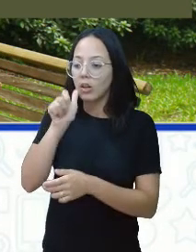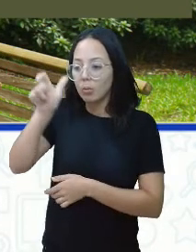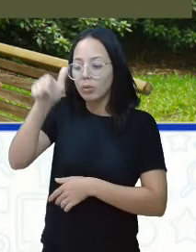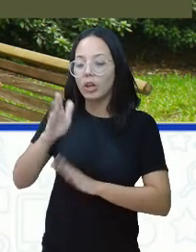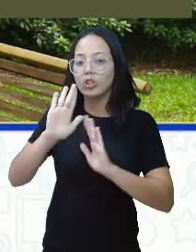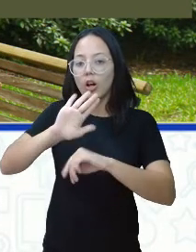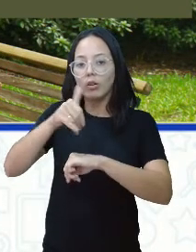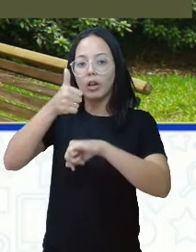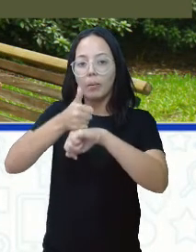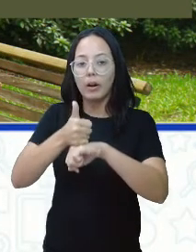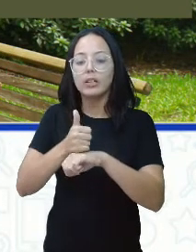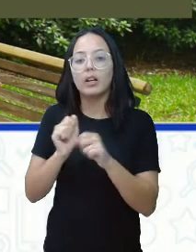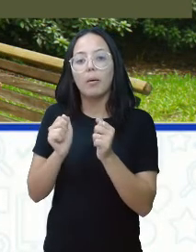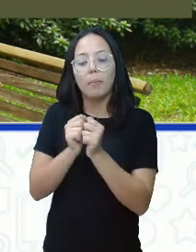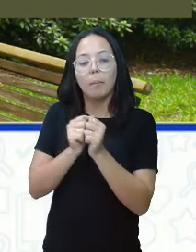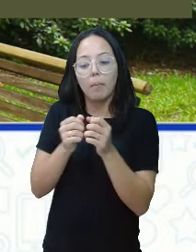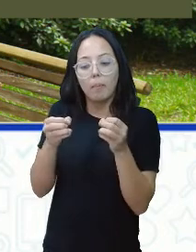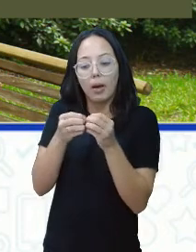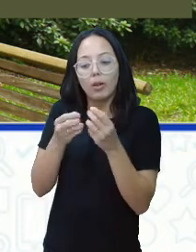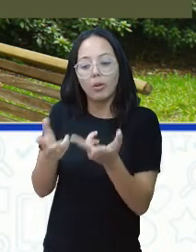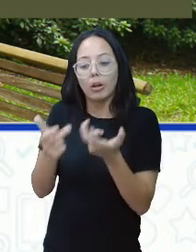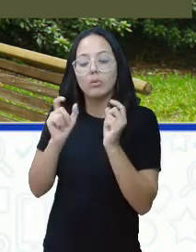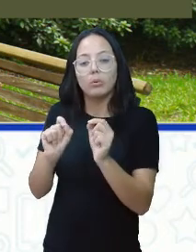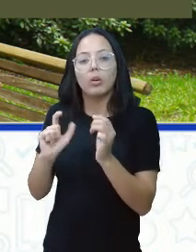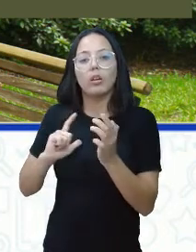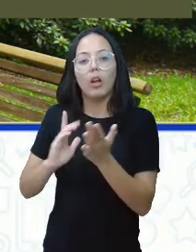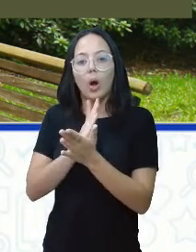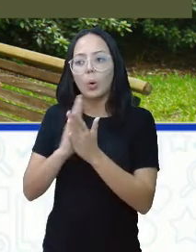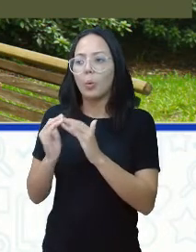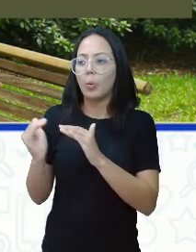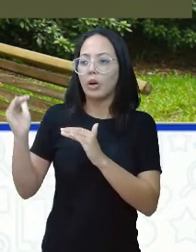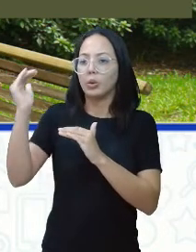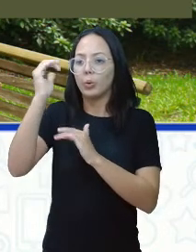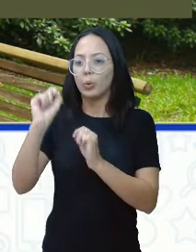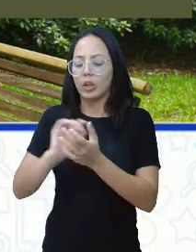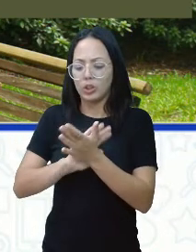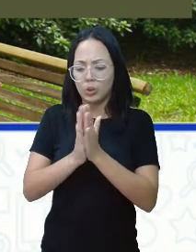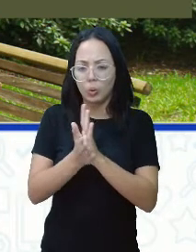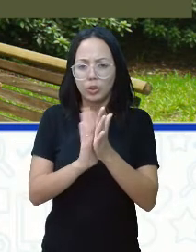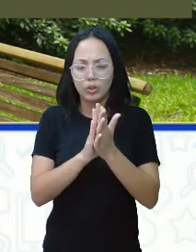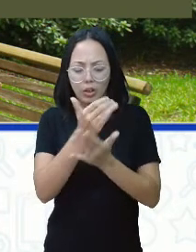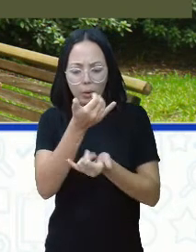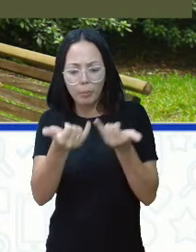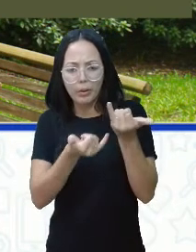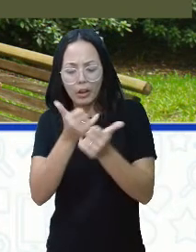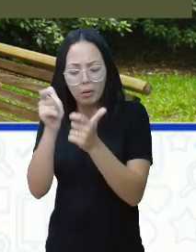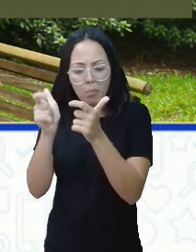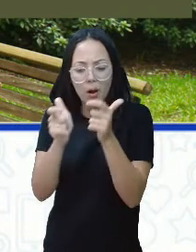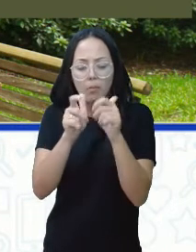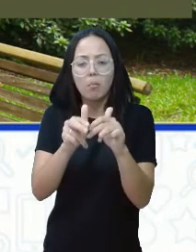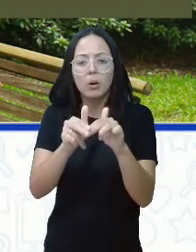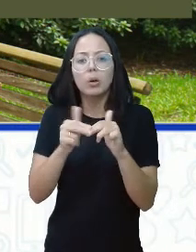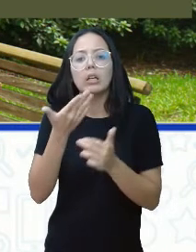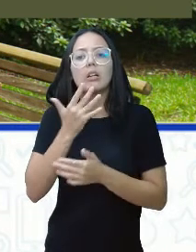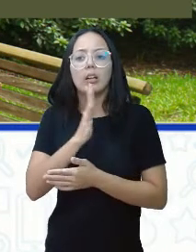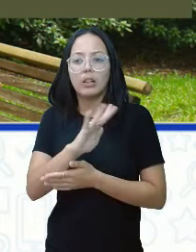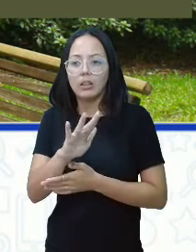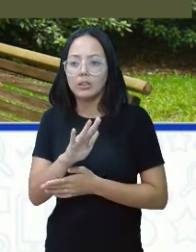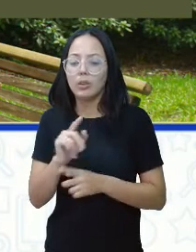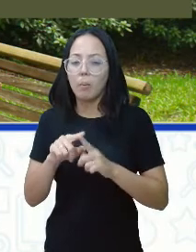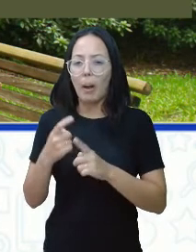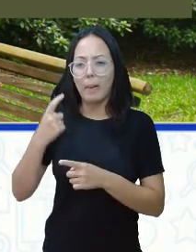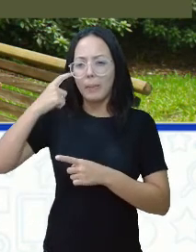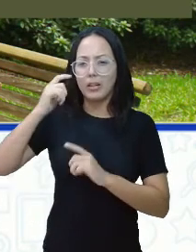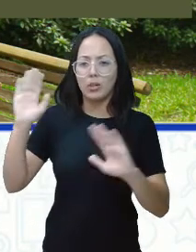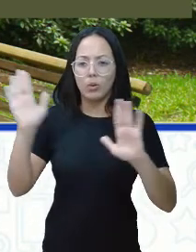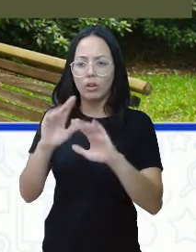praça vizinha à comunidade quando percebeu que alguns adultos estavam destruindo os brinquedos ali instalados para as crianças. Sem